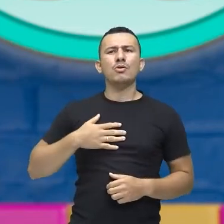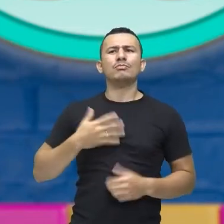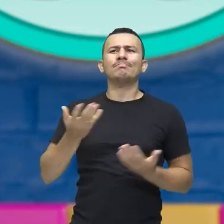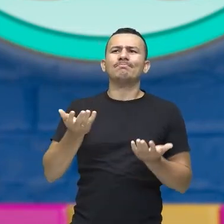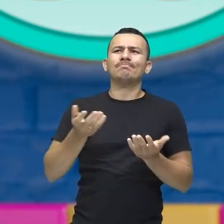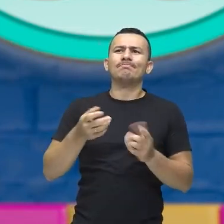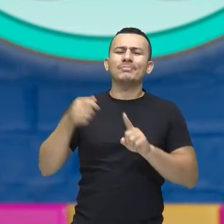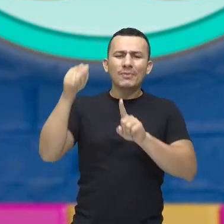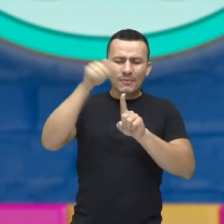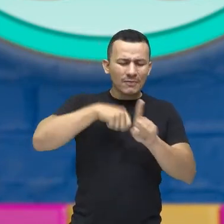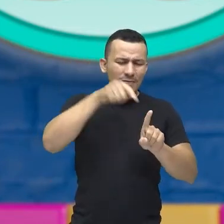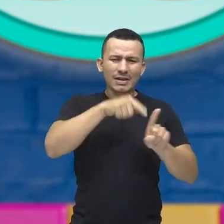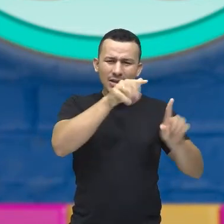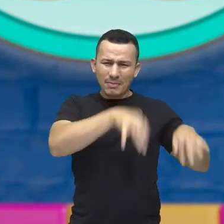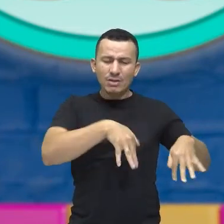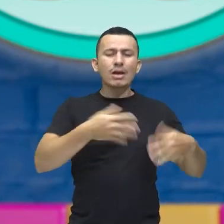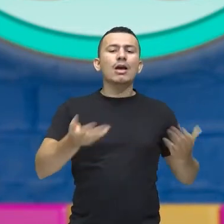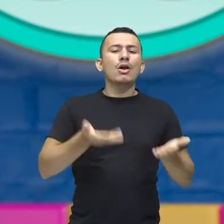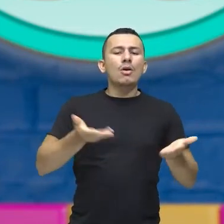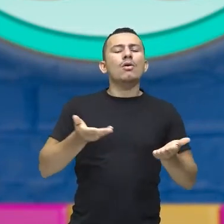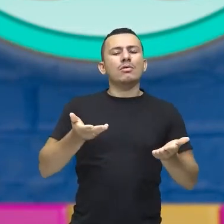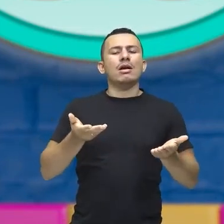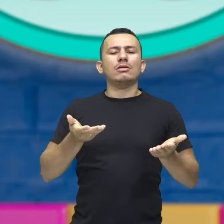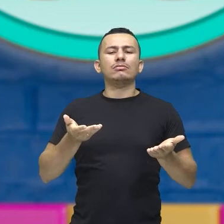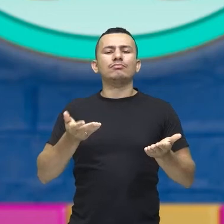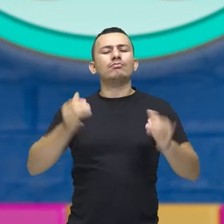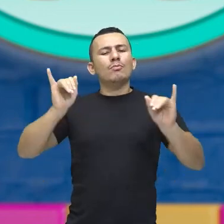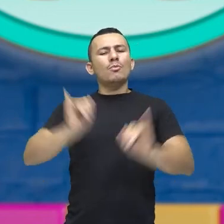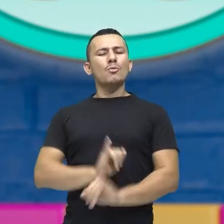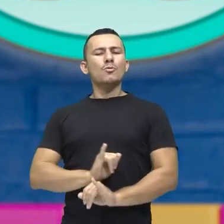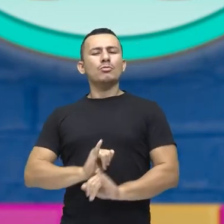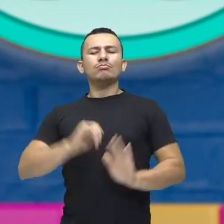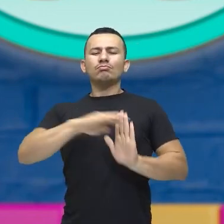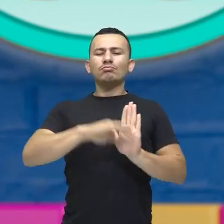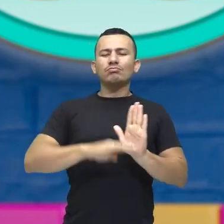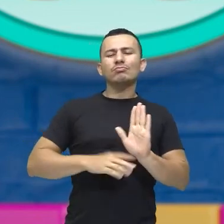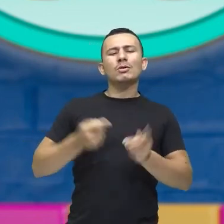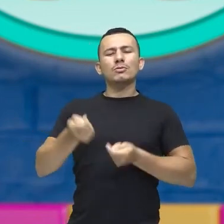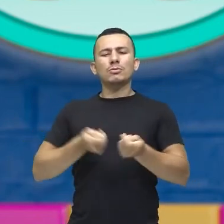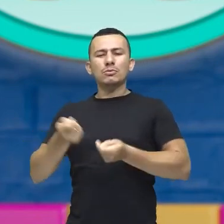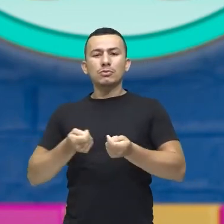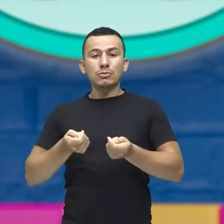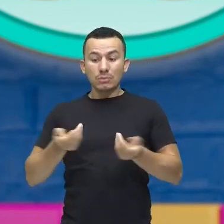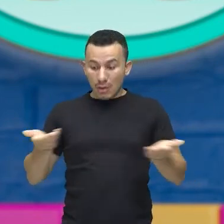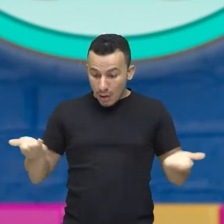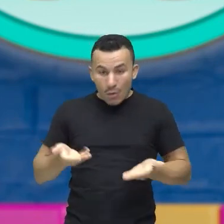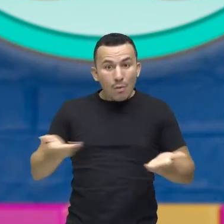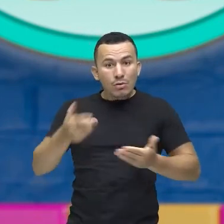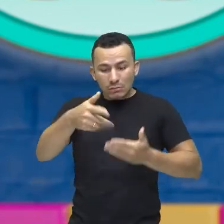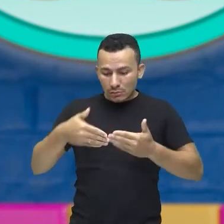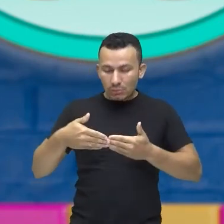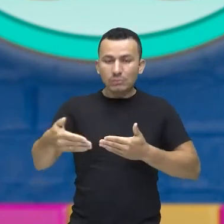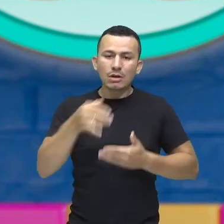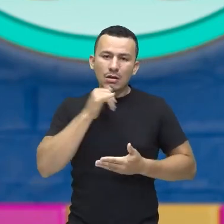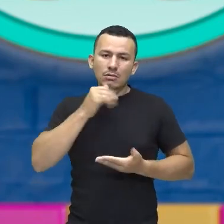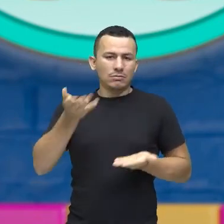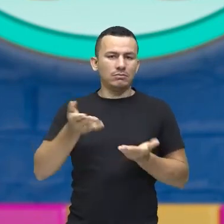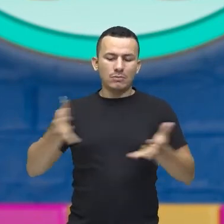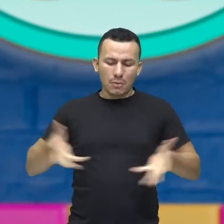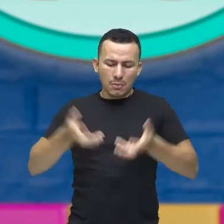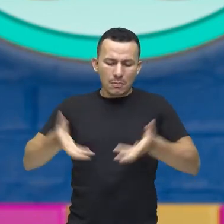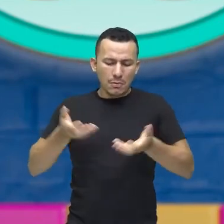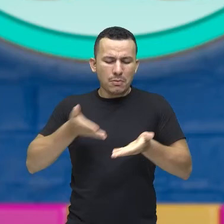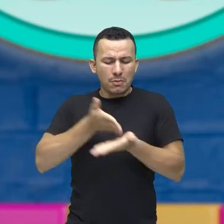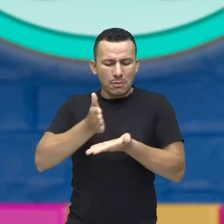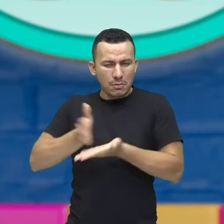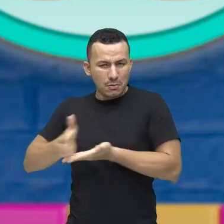final do mês. A dieta não começa lá no meu pensamento sobre o futuro, ela começa hoje, quando eu reduzo os alimentos, corto os alimentos que eu quero cortar para essa